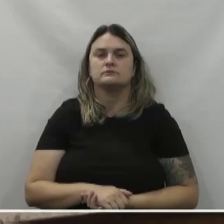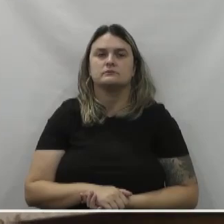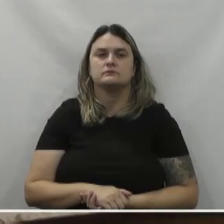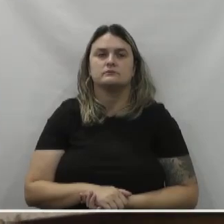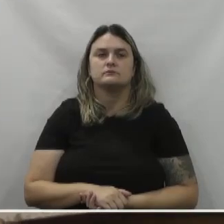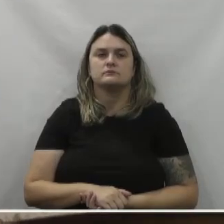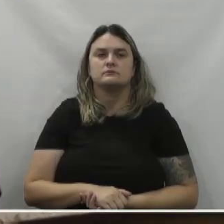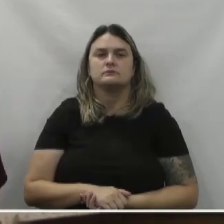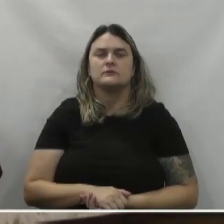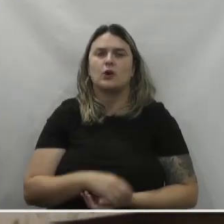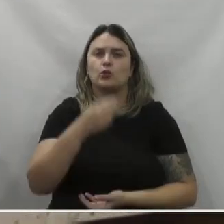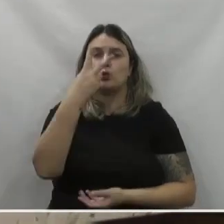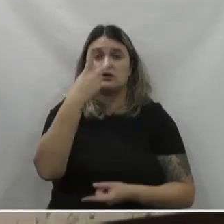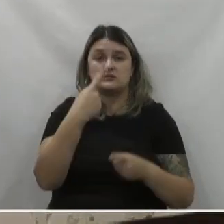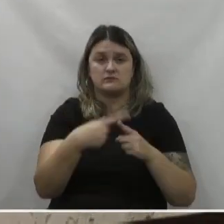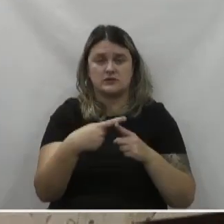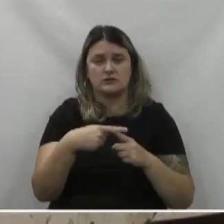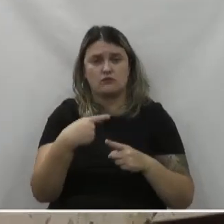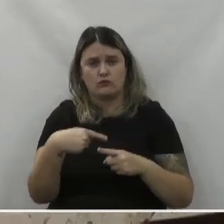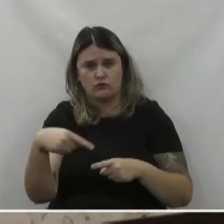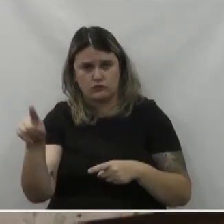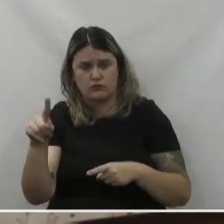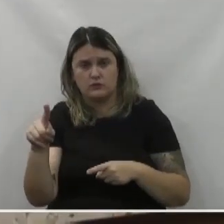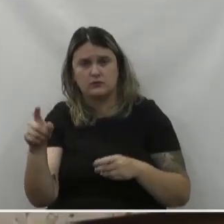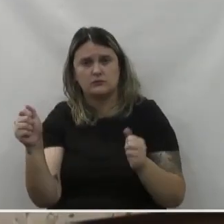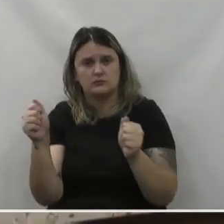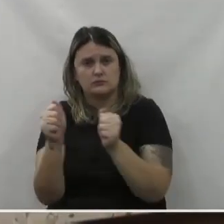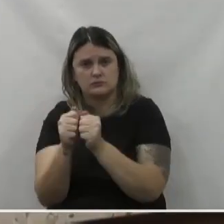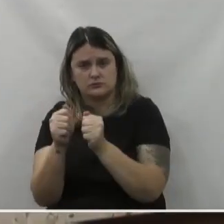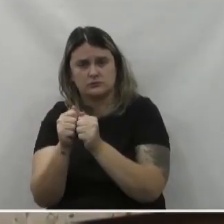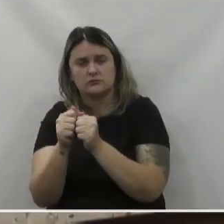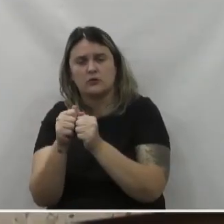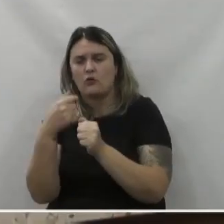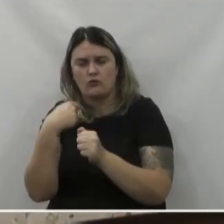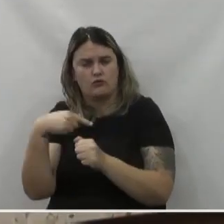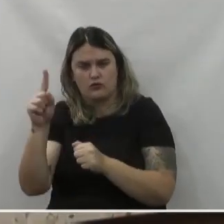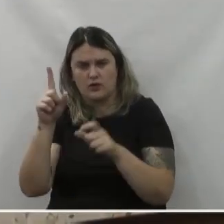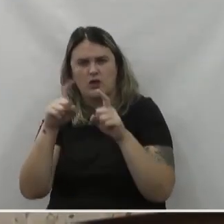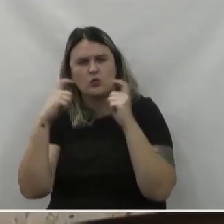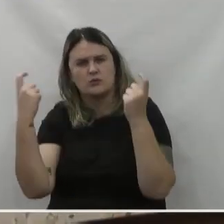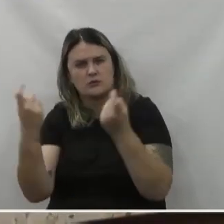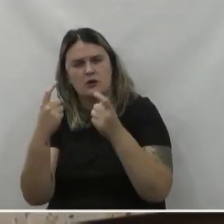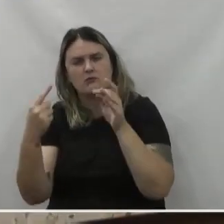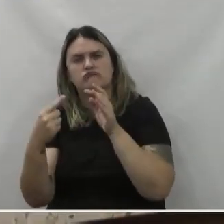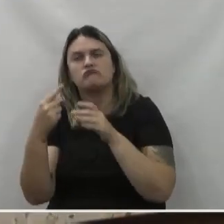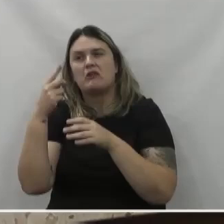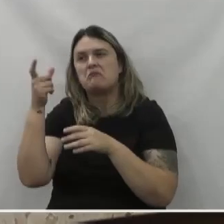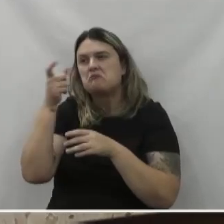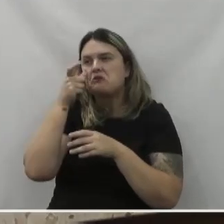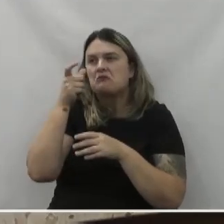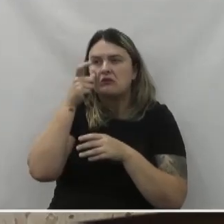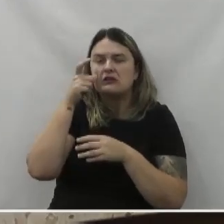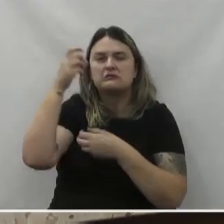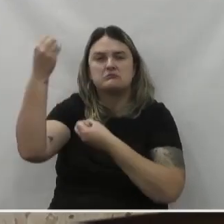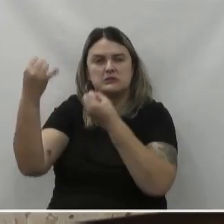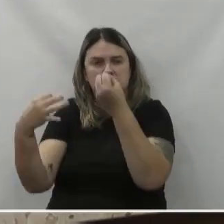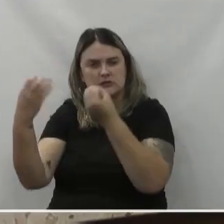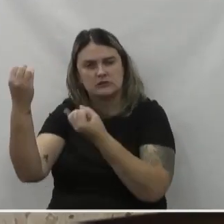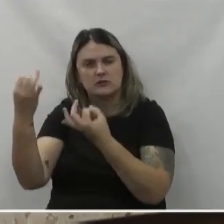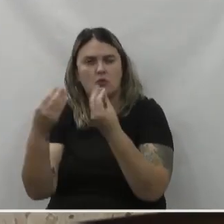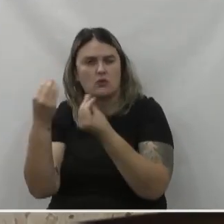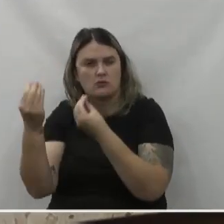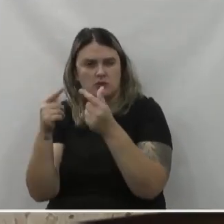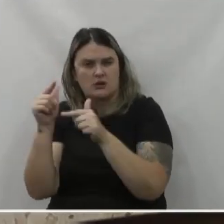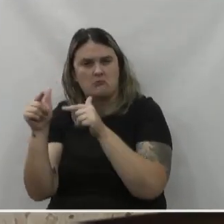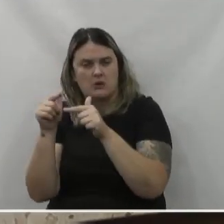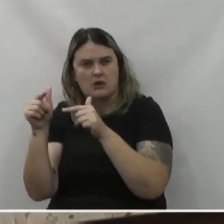Tive por 2 vezes junto uma reunião e uma exposição do trabalho deles e da forma